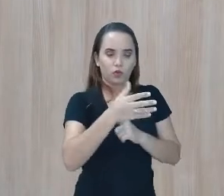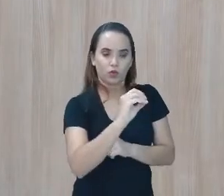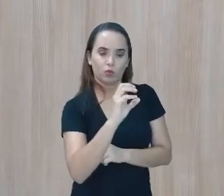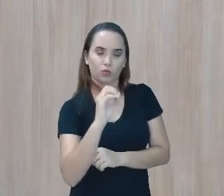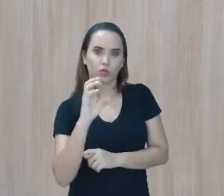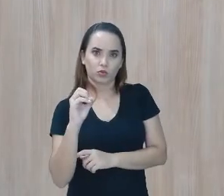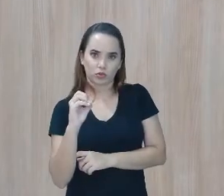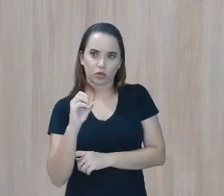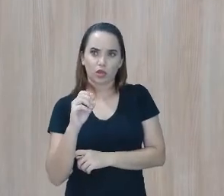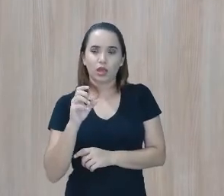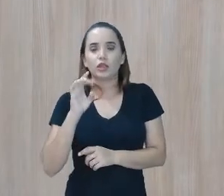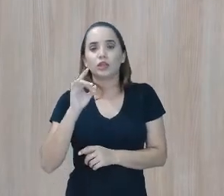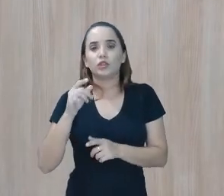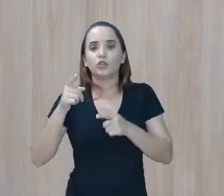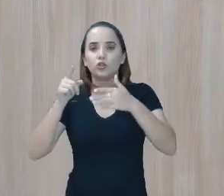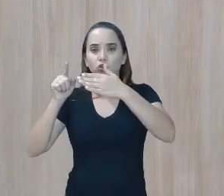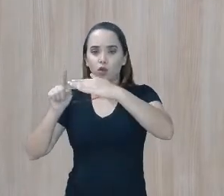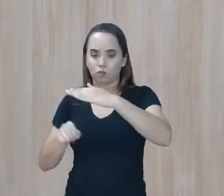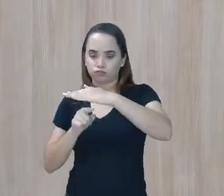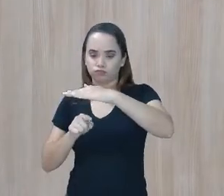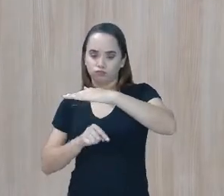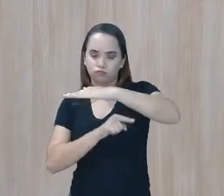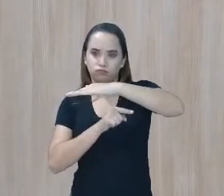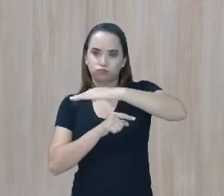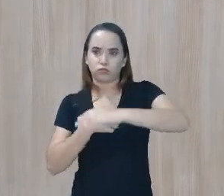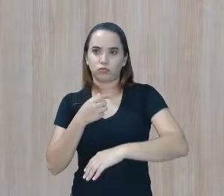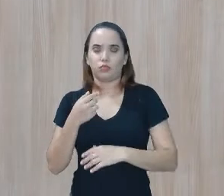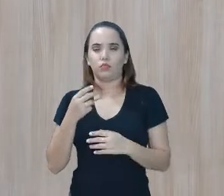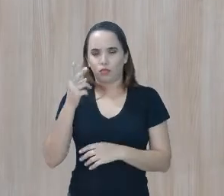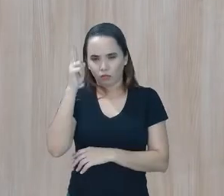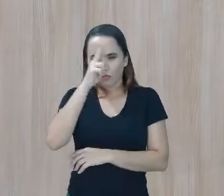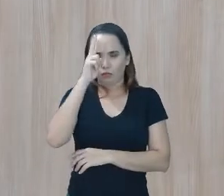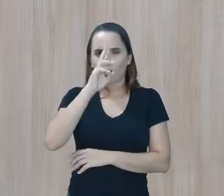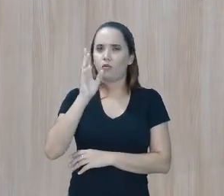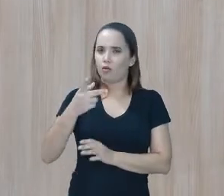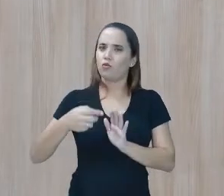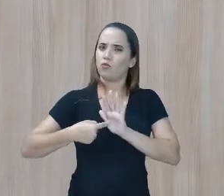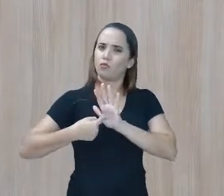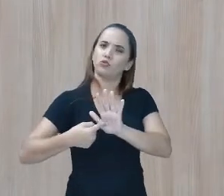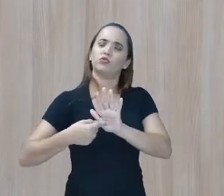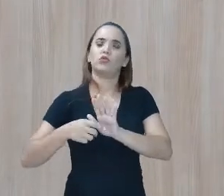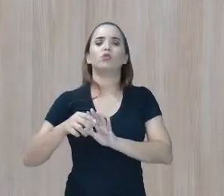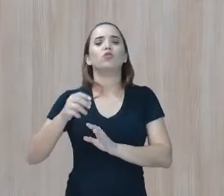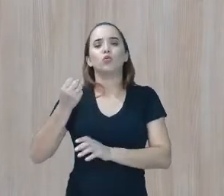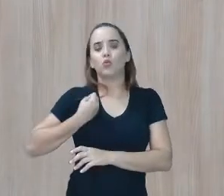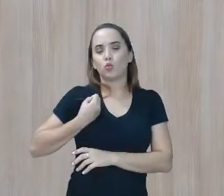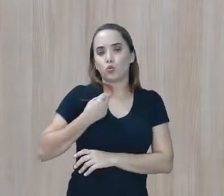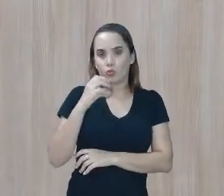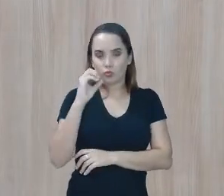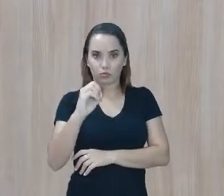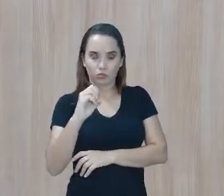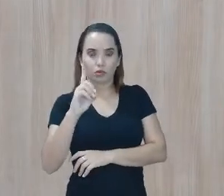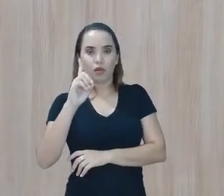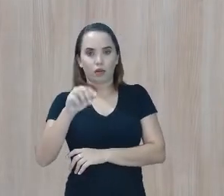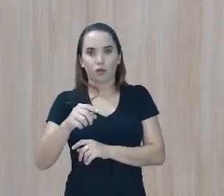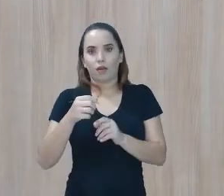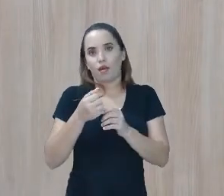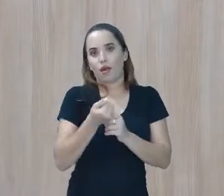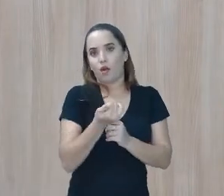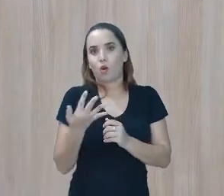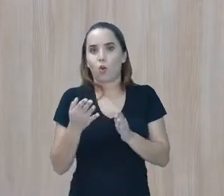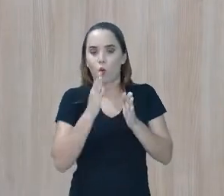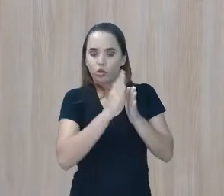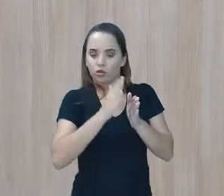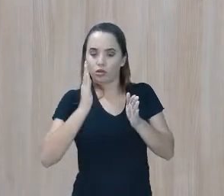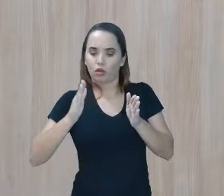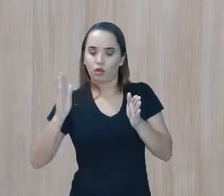vou andar duas casas decimais, né? Lembra que eu mostrei que o número de zeros vai indicar quantas casas decimais eu